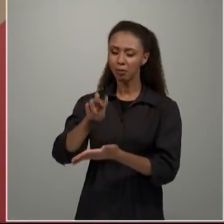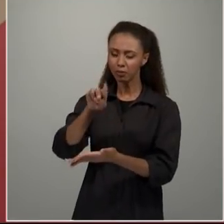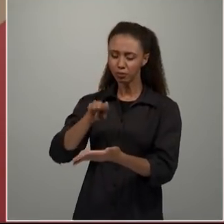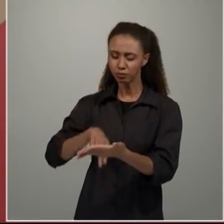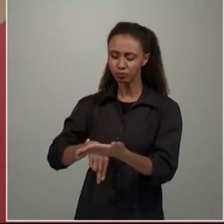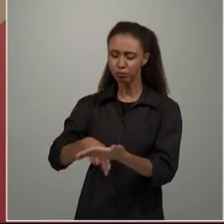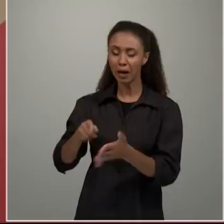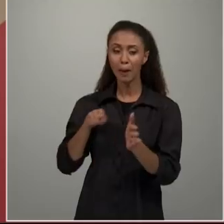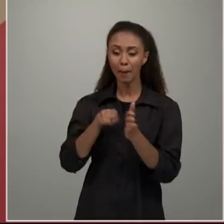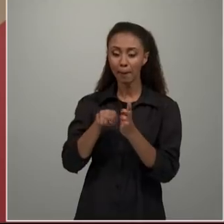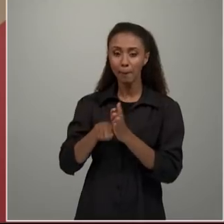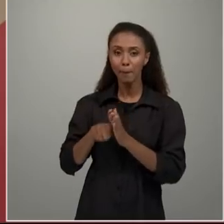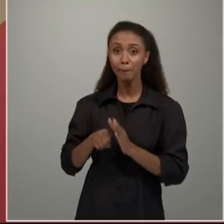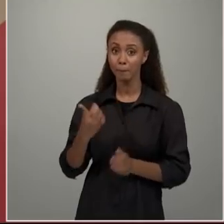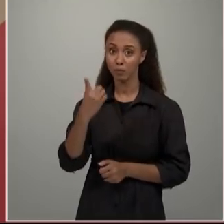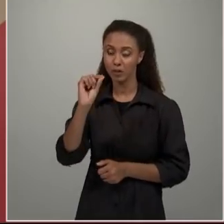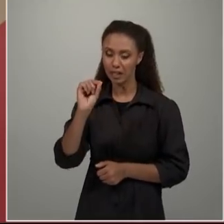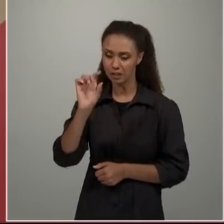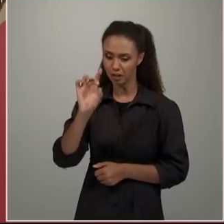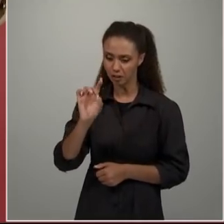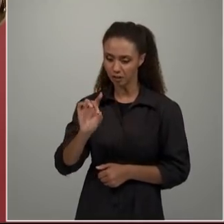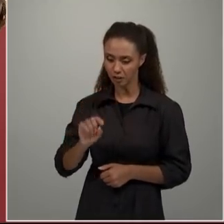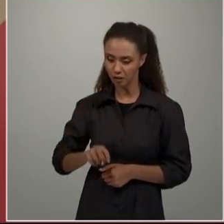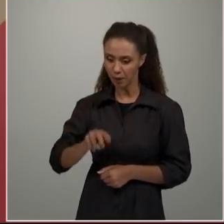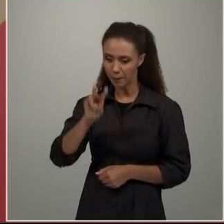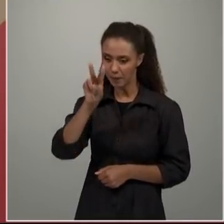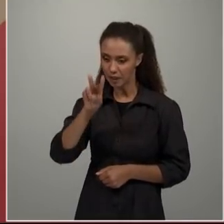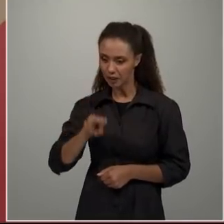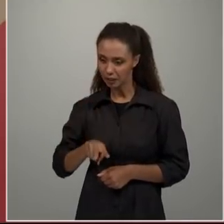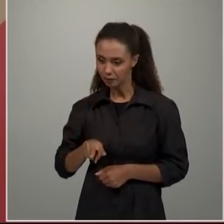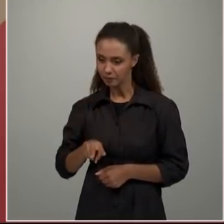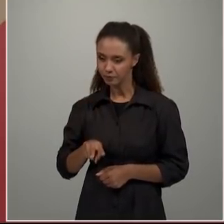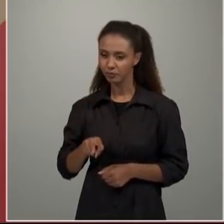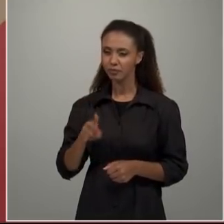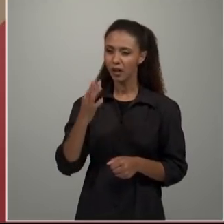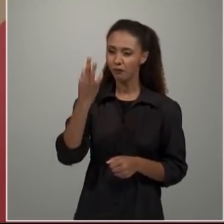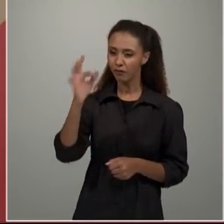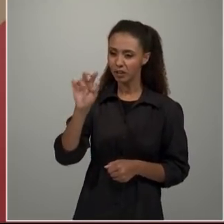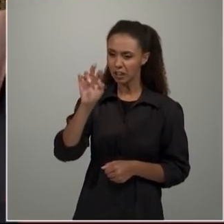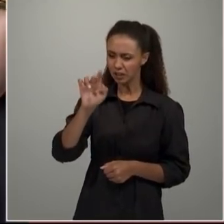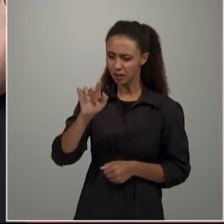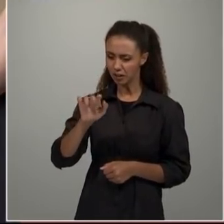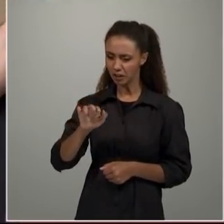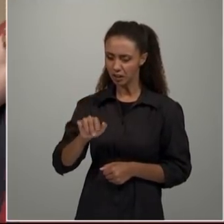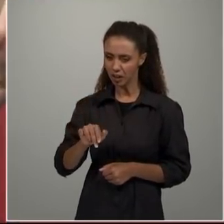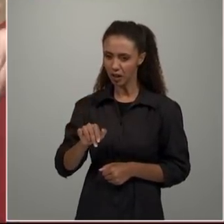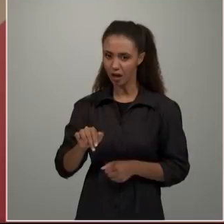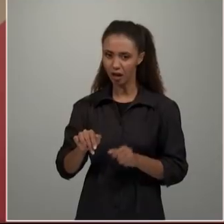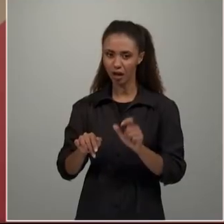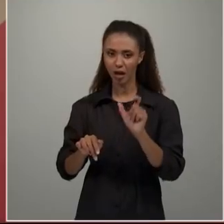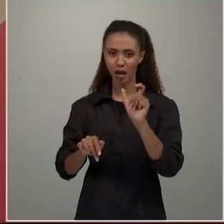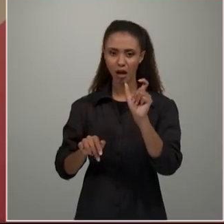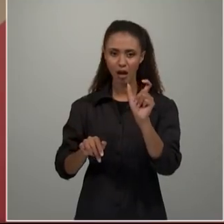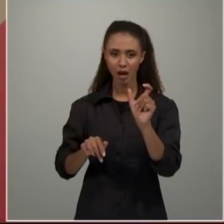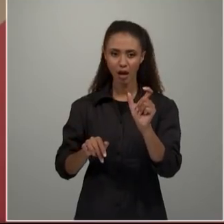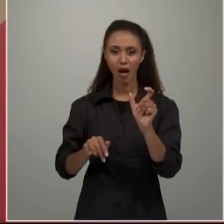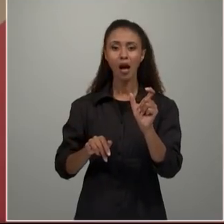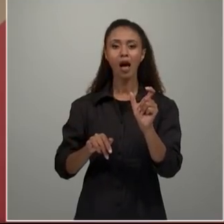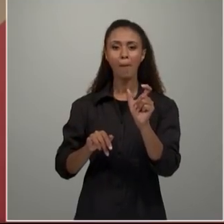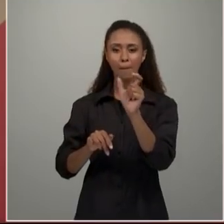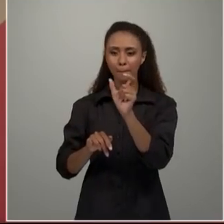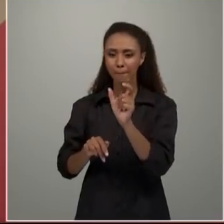fui lendo todas as questões olhei para o texto em francês e fui lá e identifiquei falei aqui está a resposta de um aqui está a resposta da